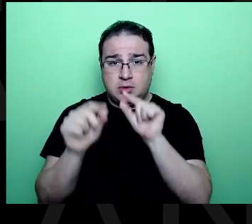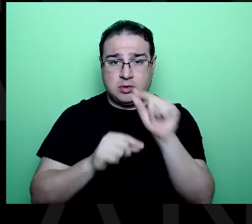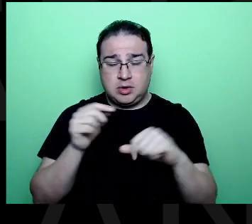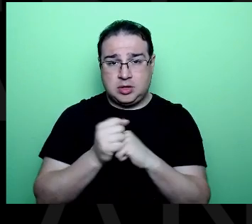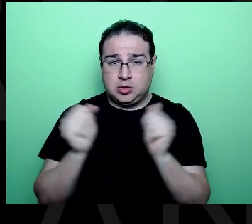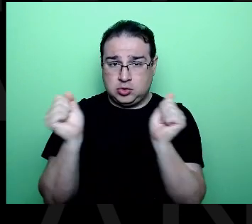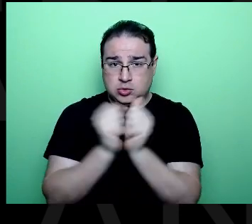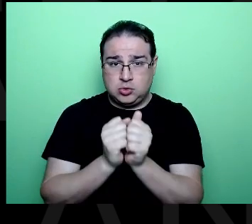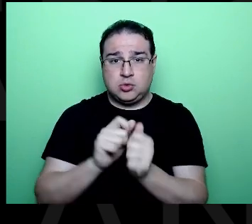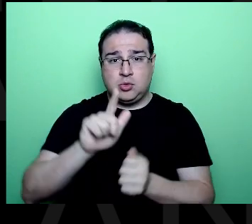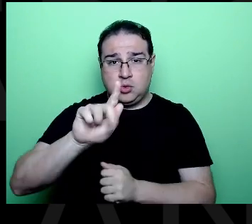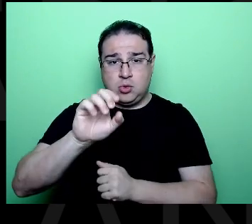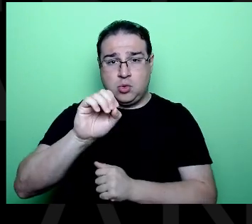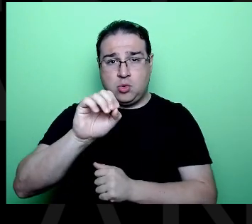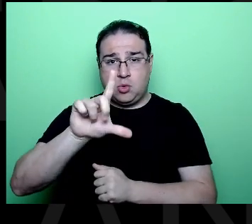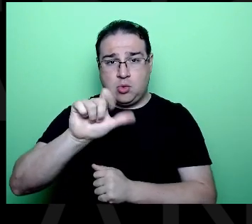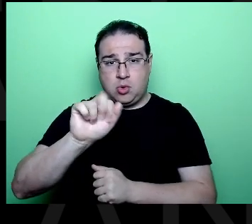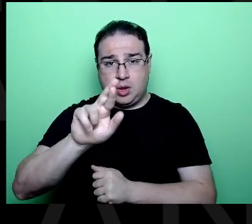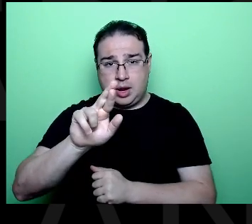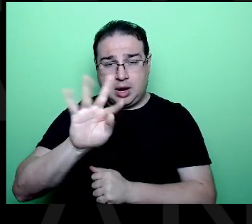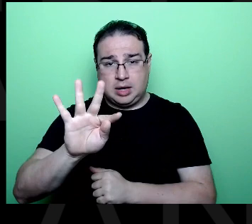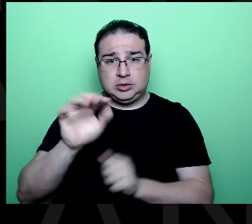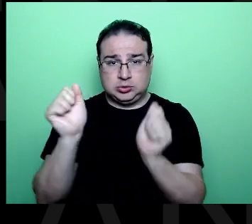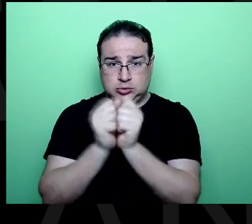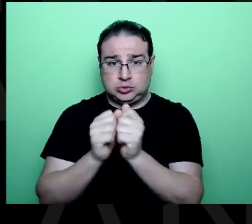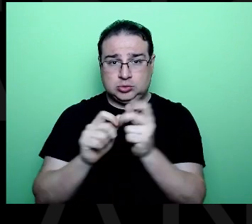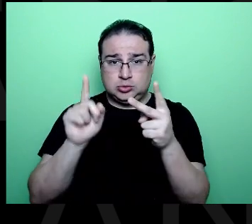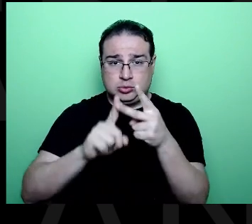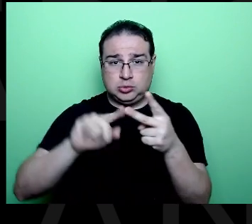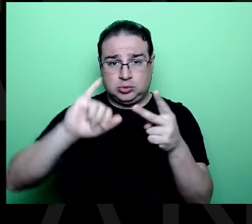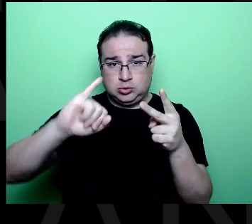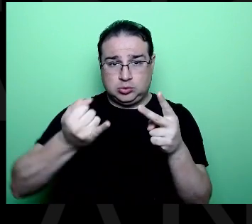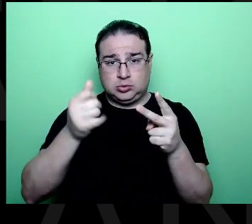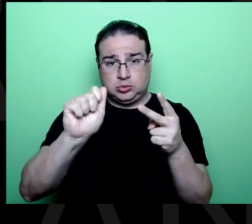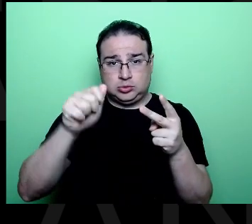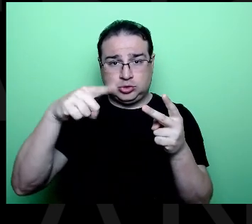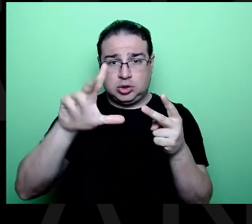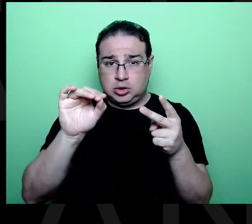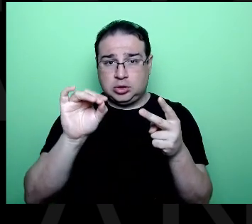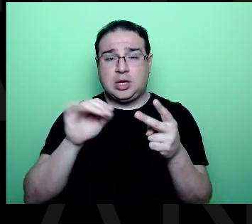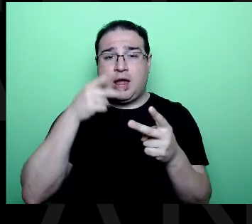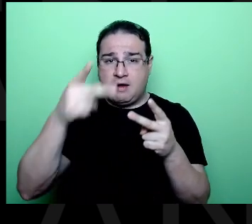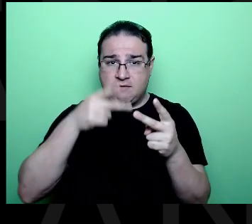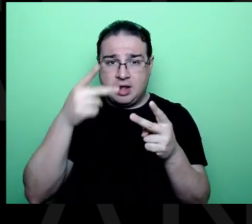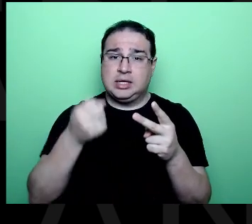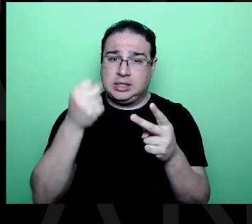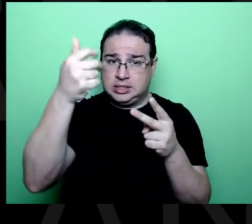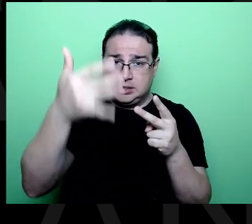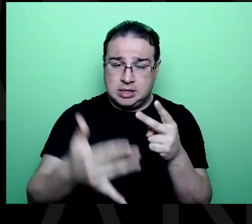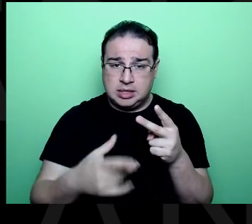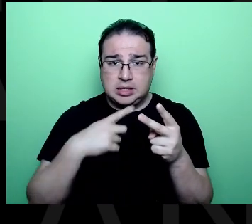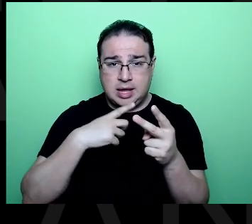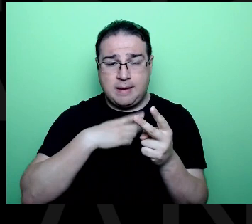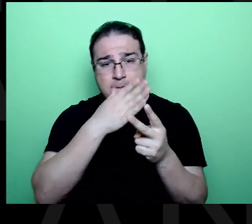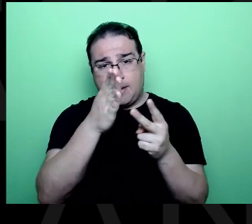mas nas entrevistas sobre a aliança que o Lacerda estava fazendo com o Jango,